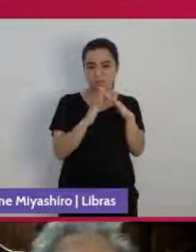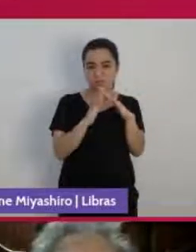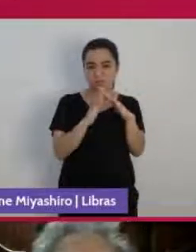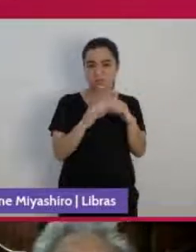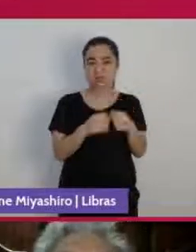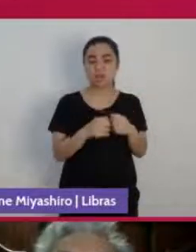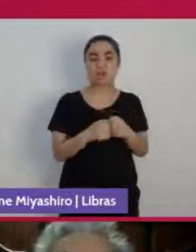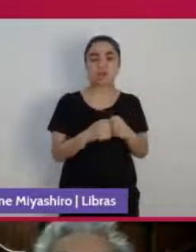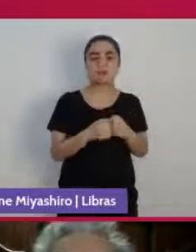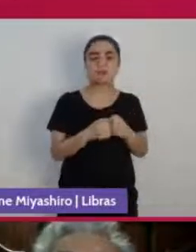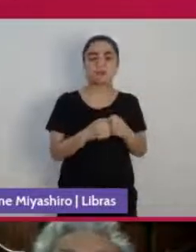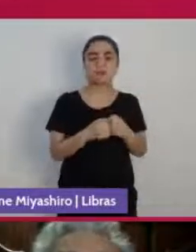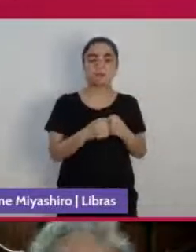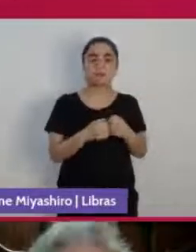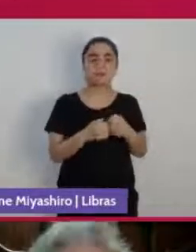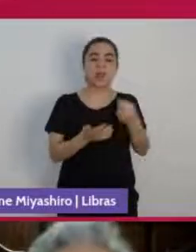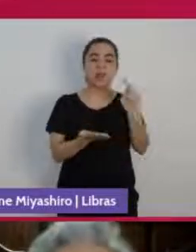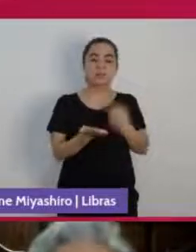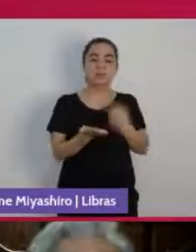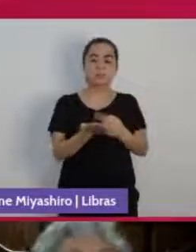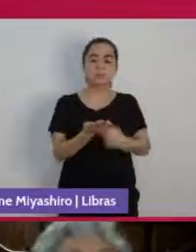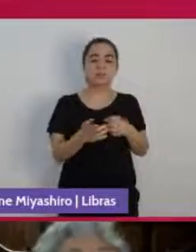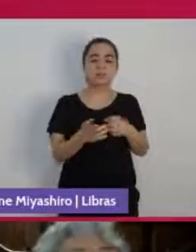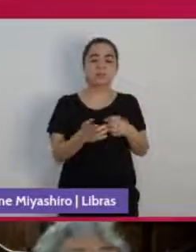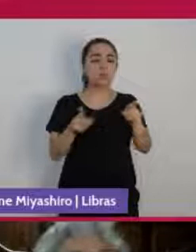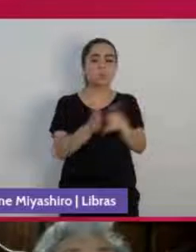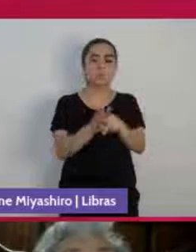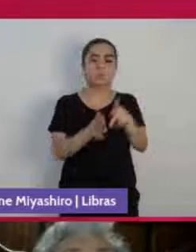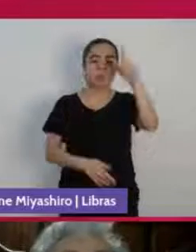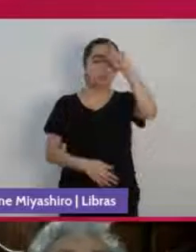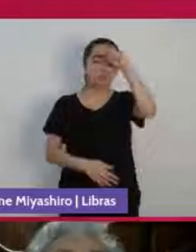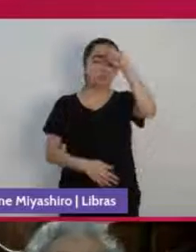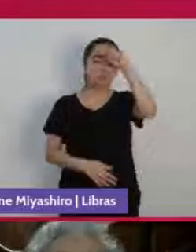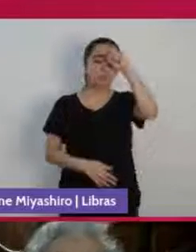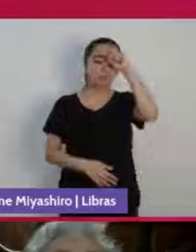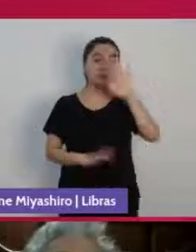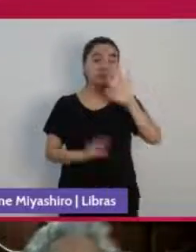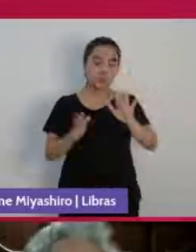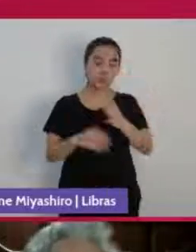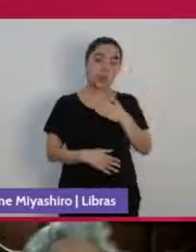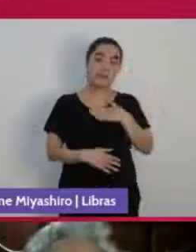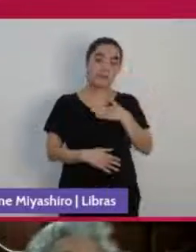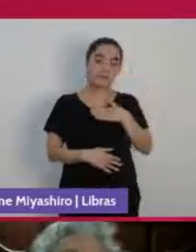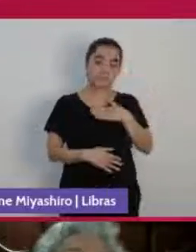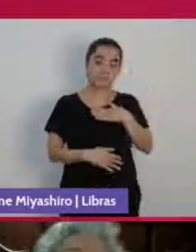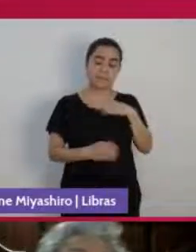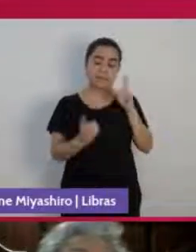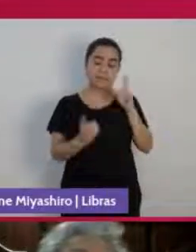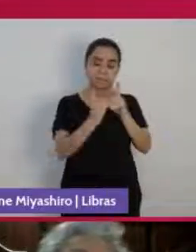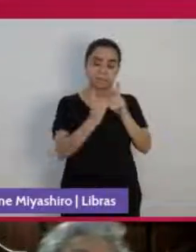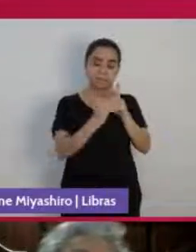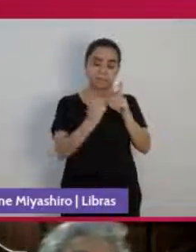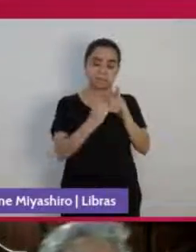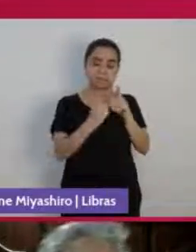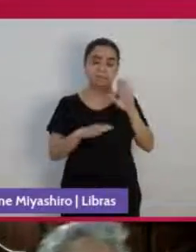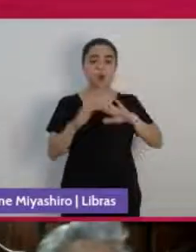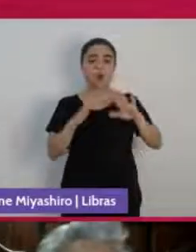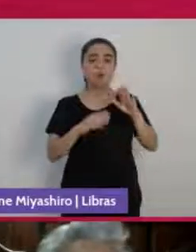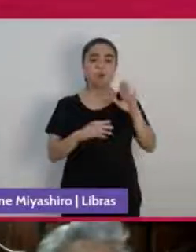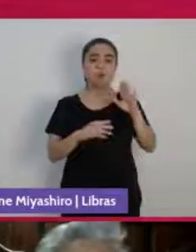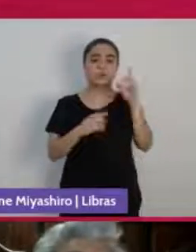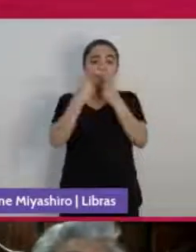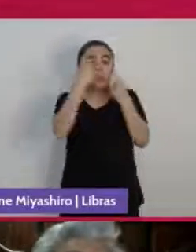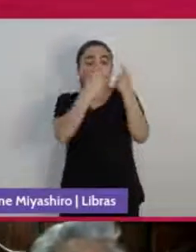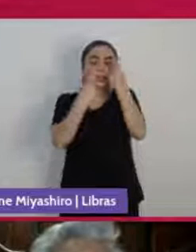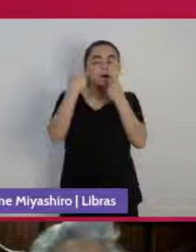dar. Eu falava assim, então, enquanto as minhas pacientes estão lendo a revista, elas não estão se preocupando com o